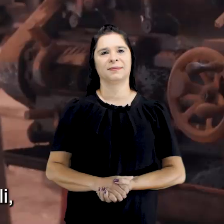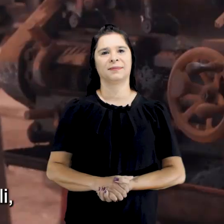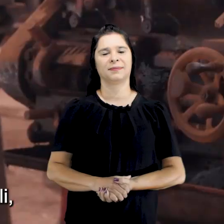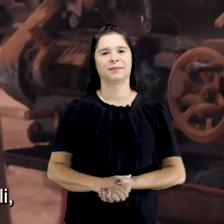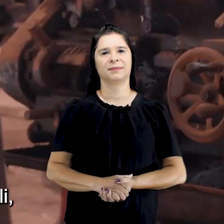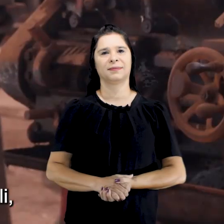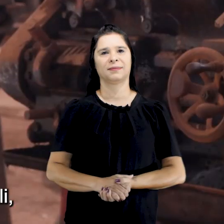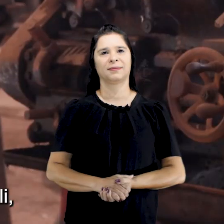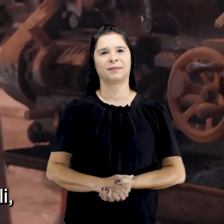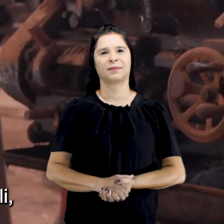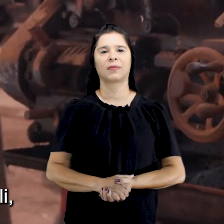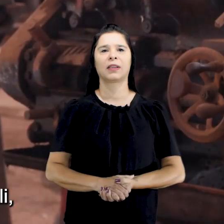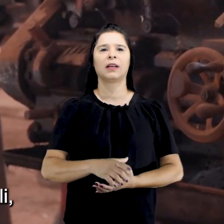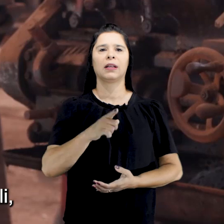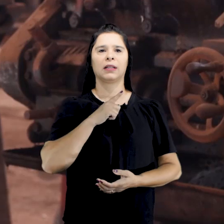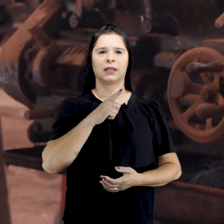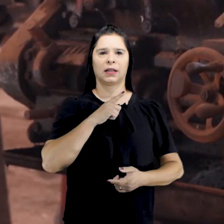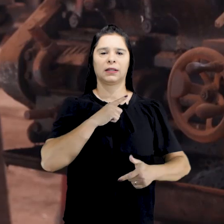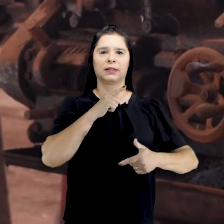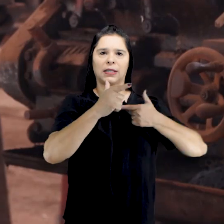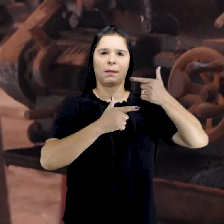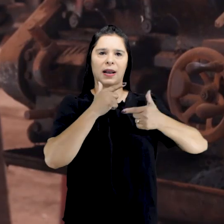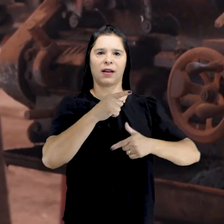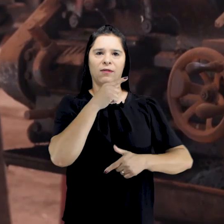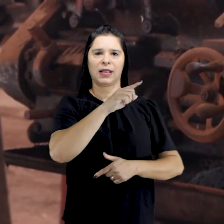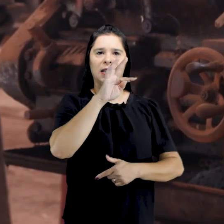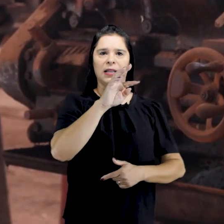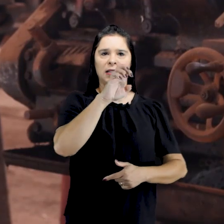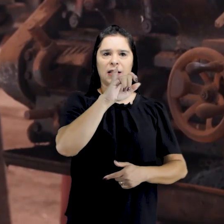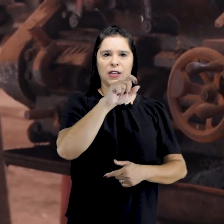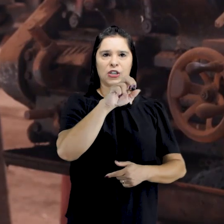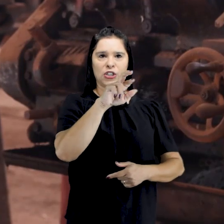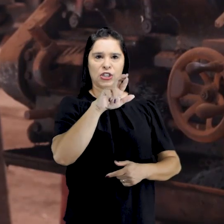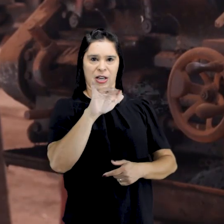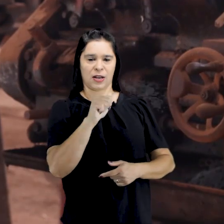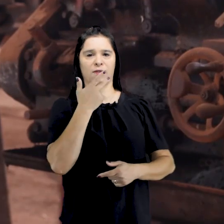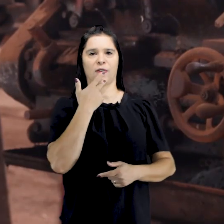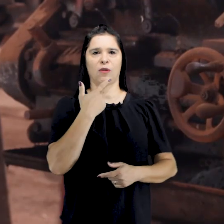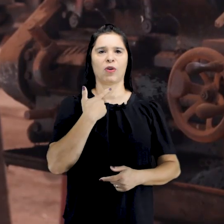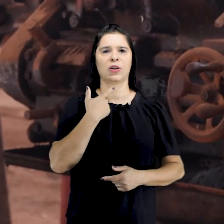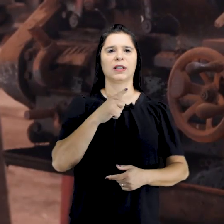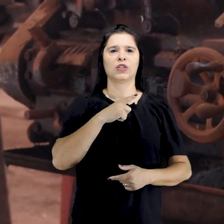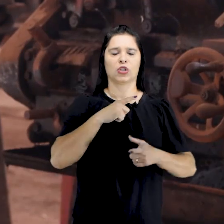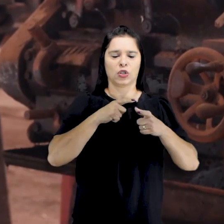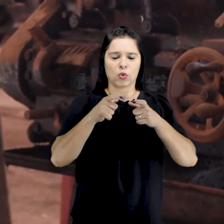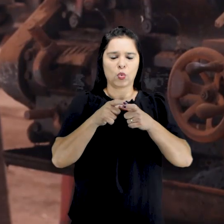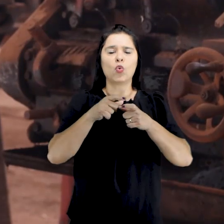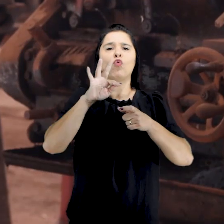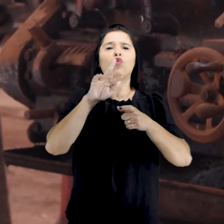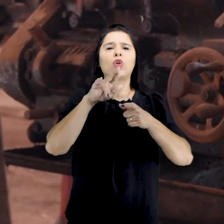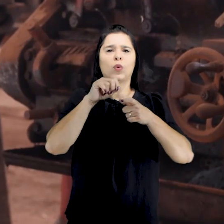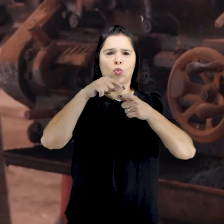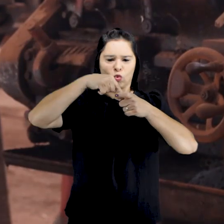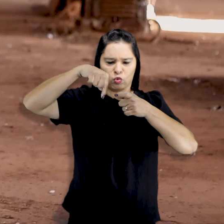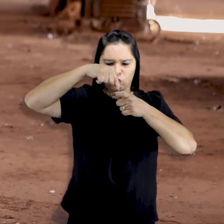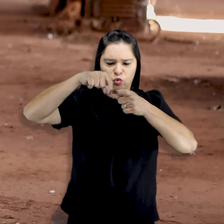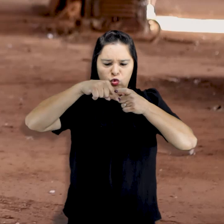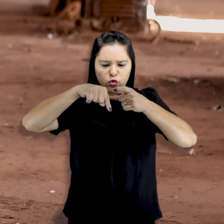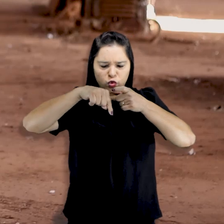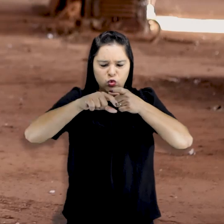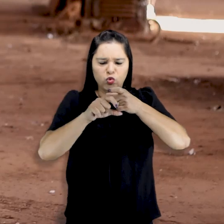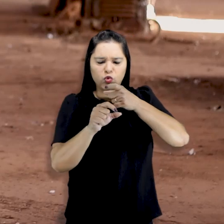O Teixeira, que trabalhava ali, falou, ô Camarguinho, vem cá, tinha um funil grande assim, torto.